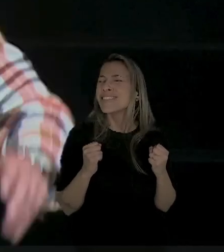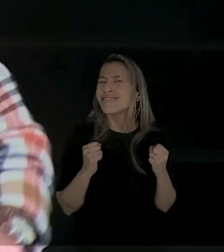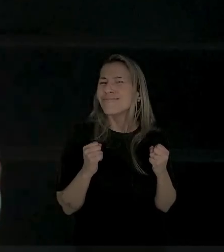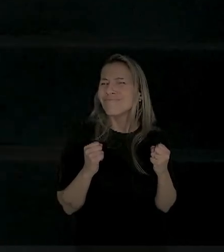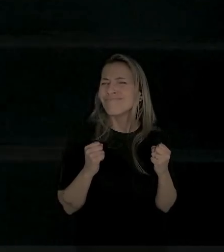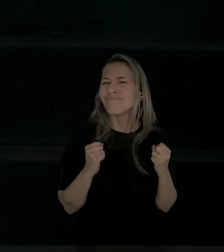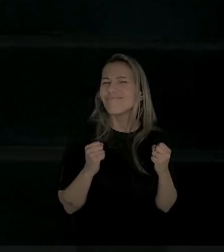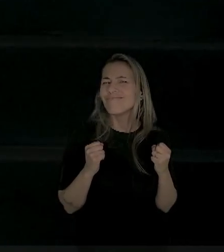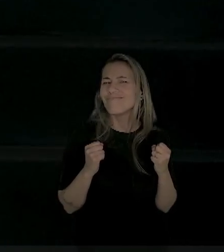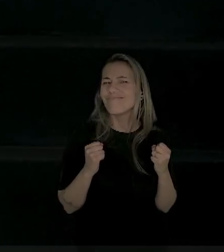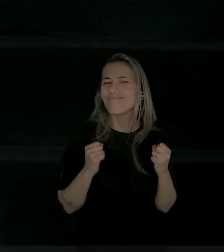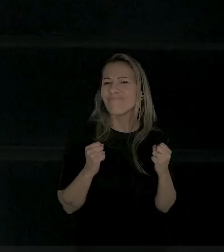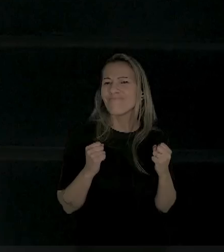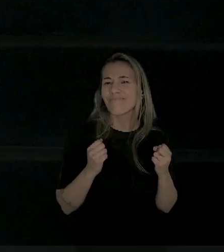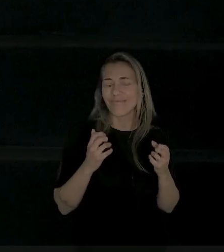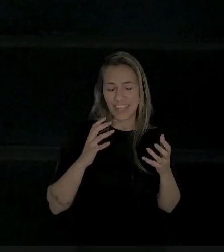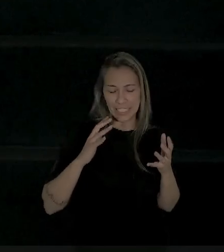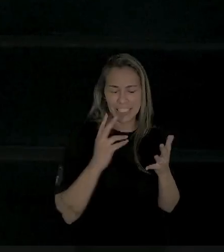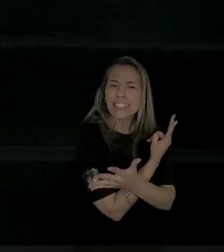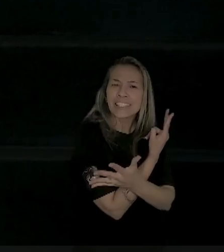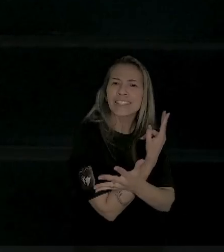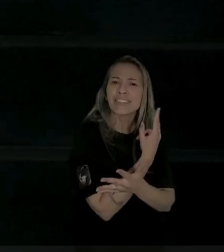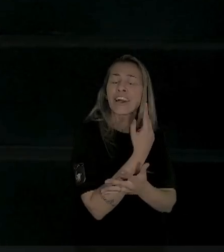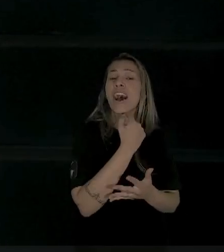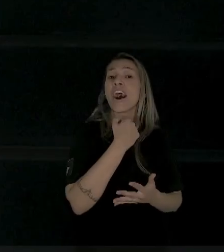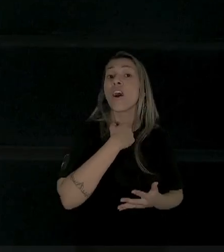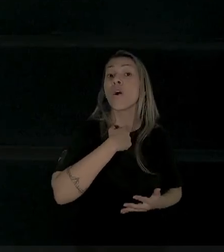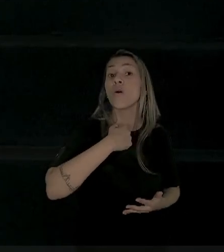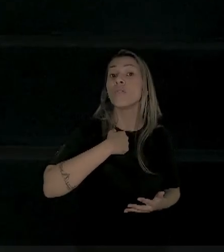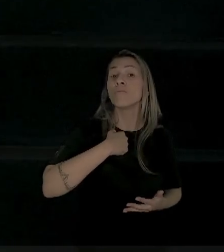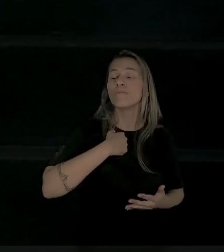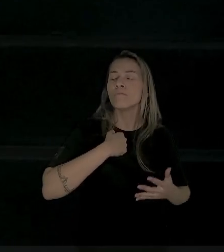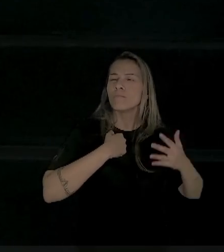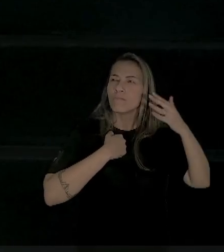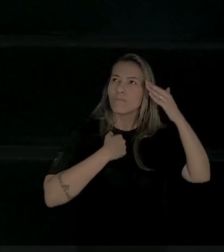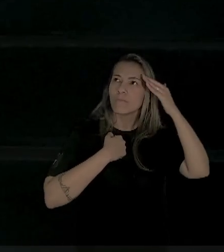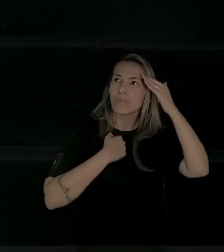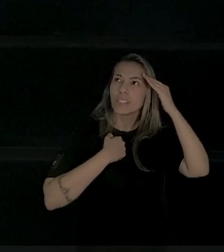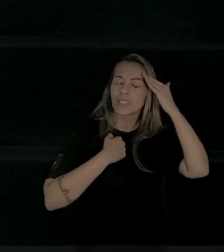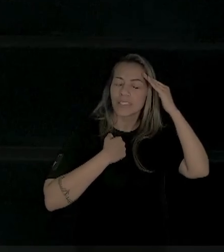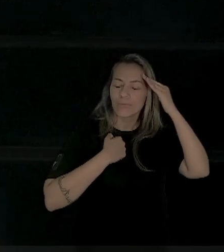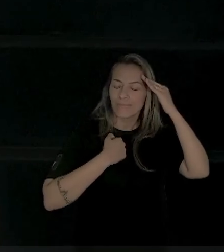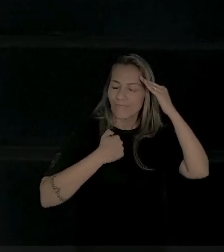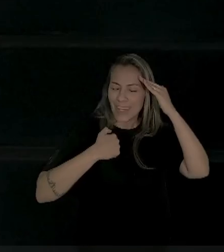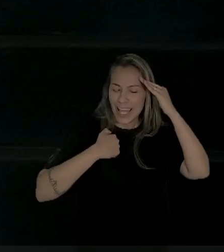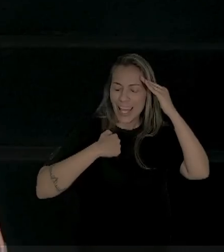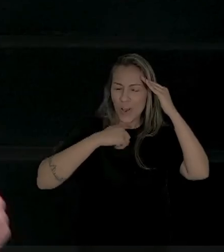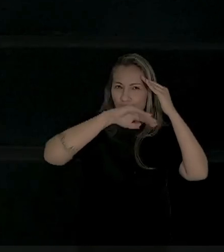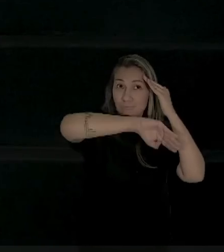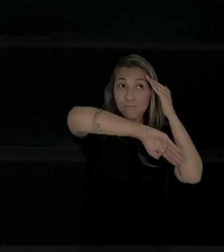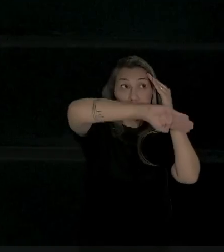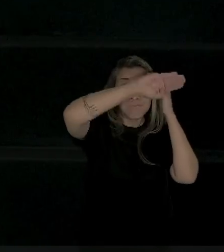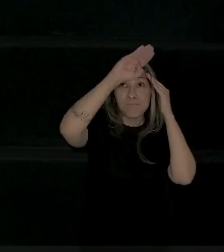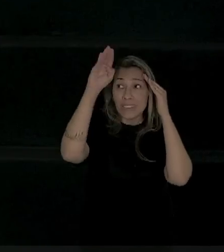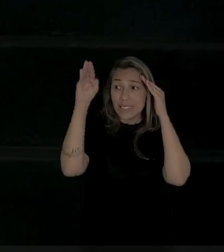meus ouvidos, e eu preciso entender que eu não consigo sair da caverna se a força é